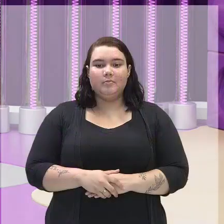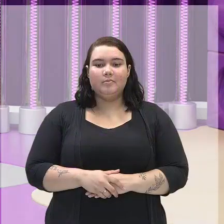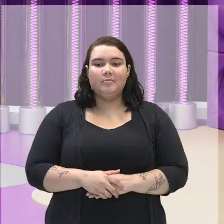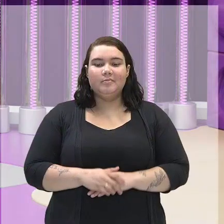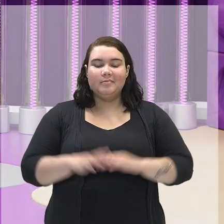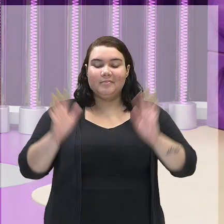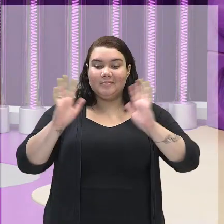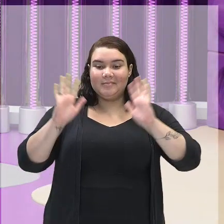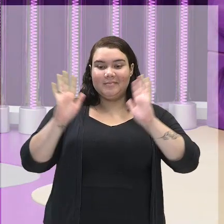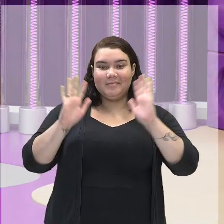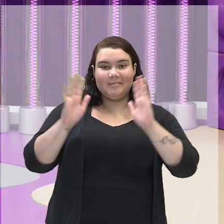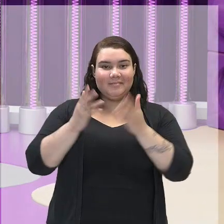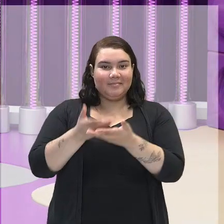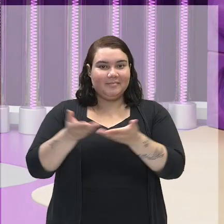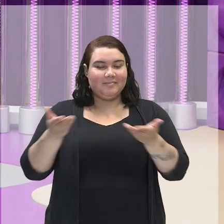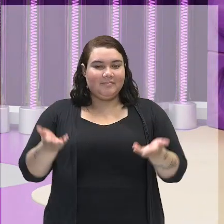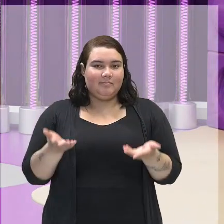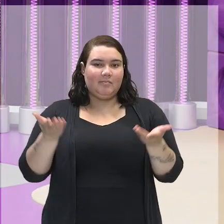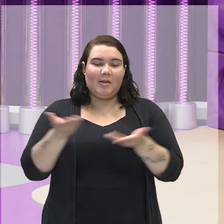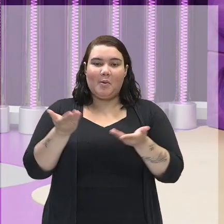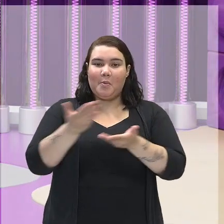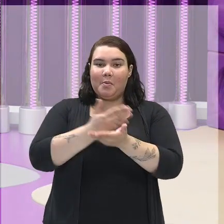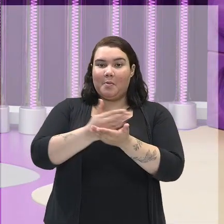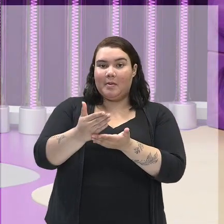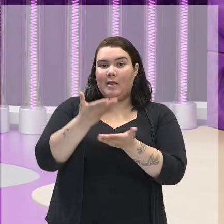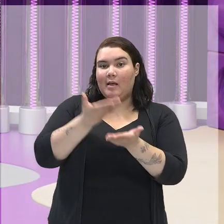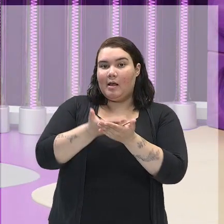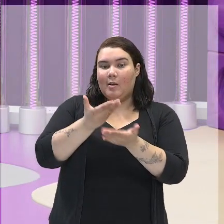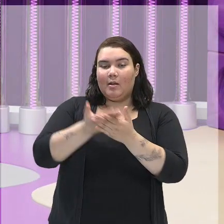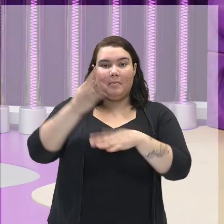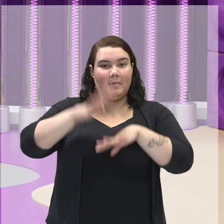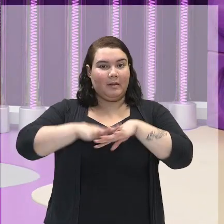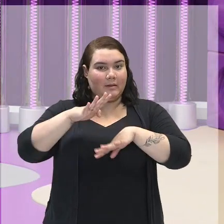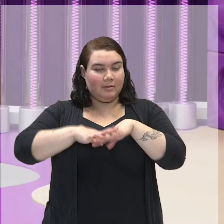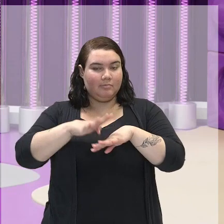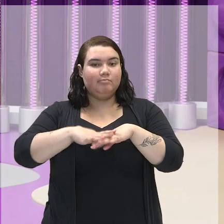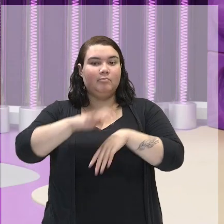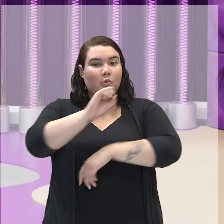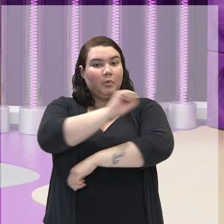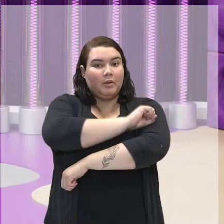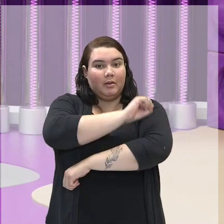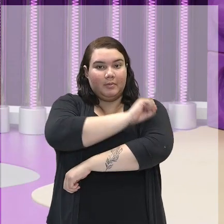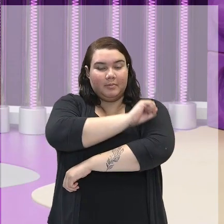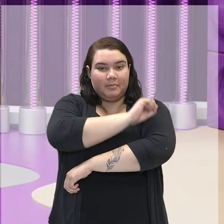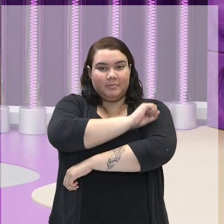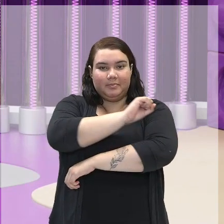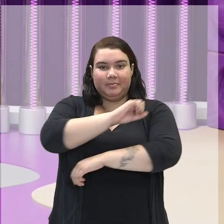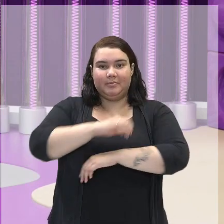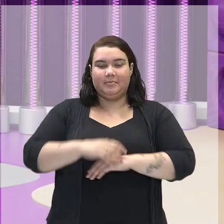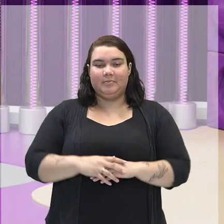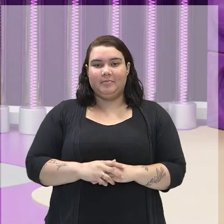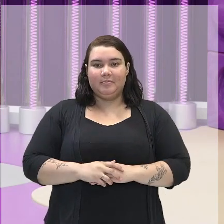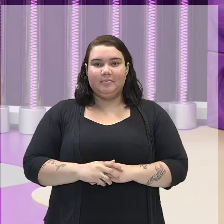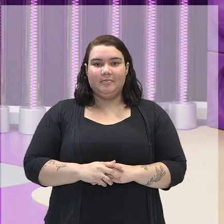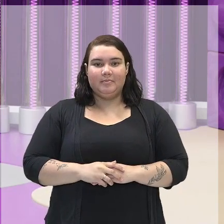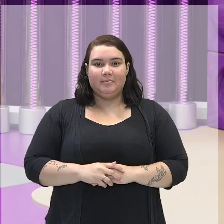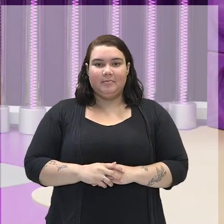Olá, meu povo! Vamos para mais uma aula de matemática do 8º ano do Ensino